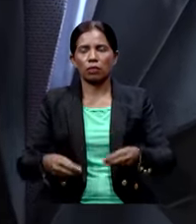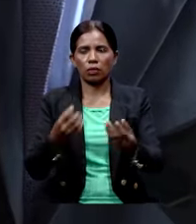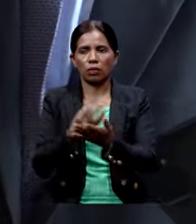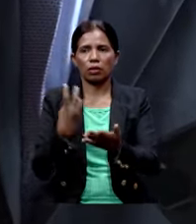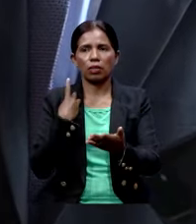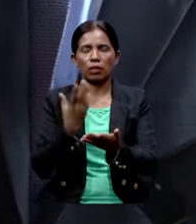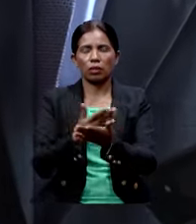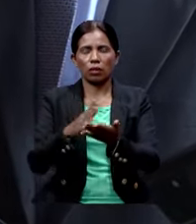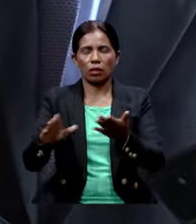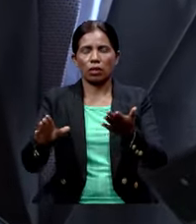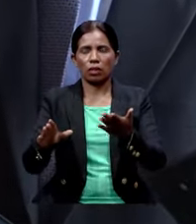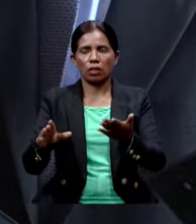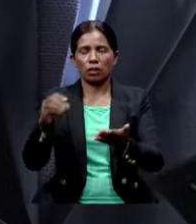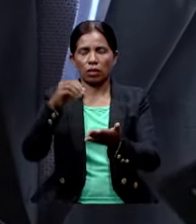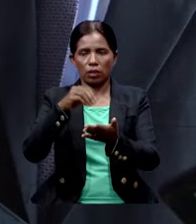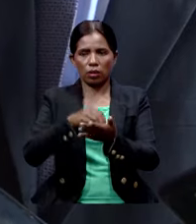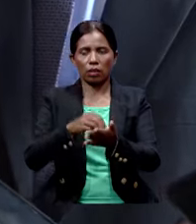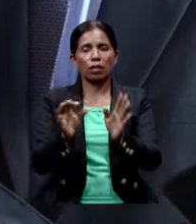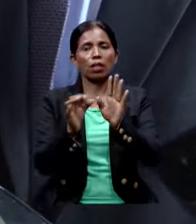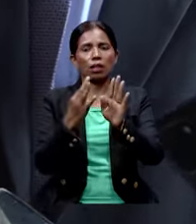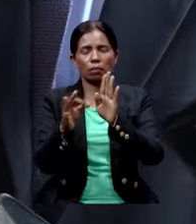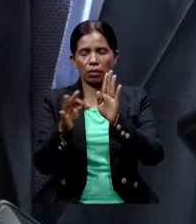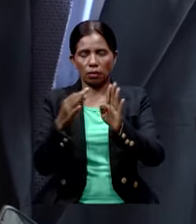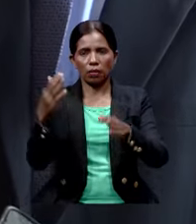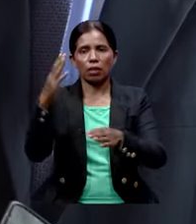sosa armário para ler bel tal livro sira.